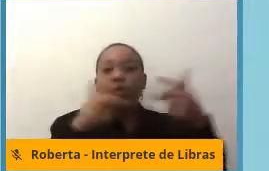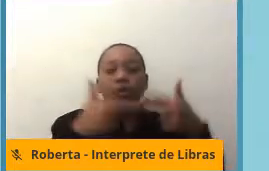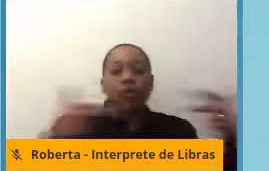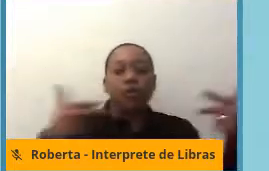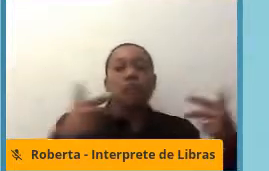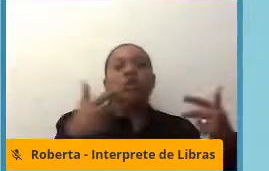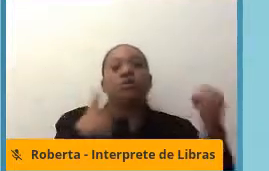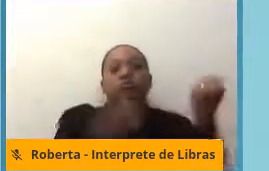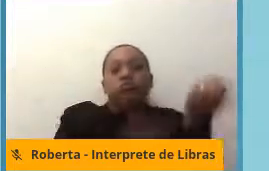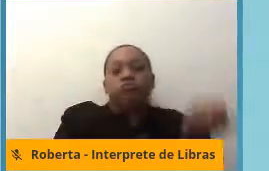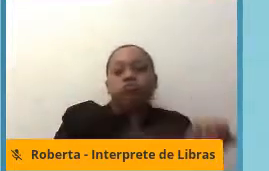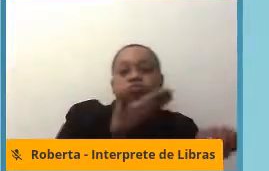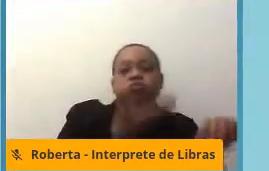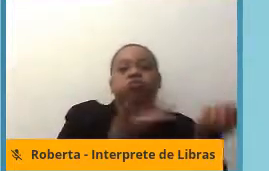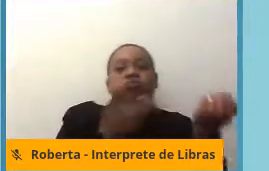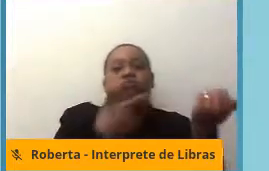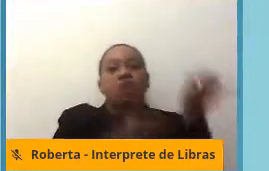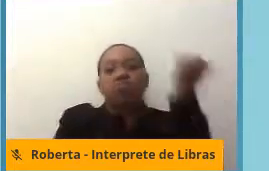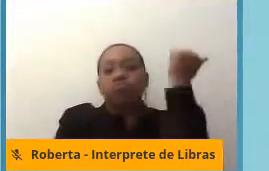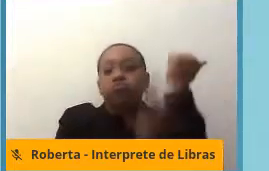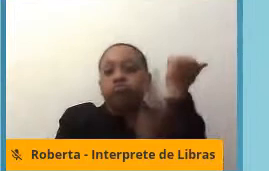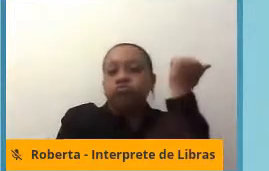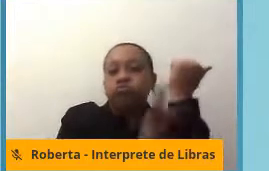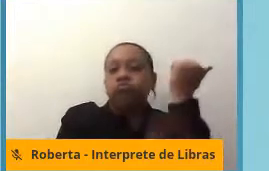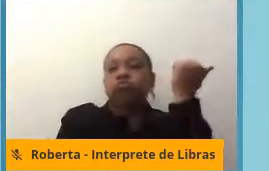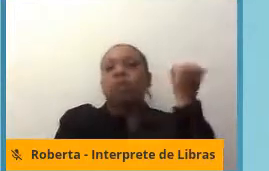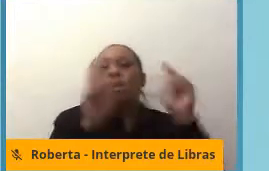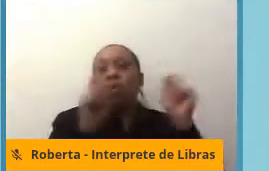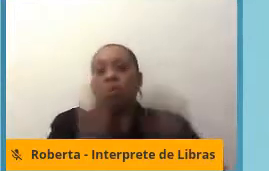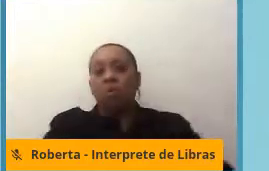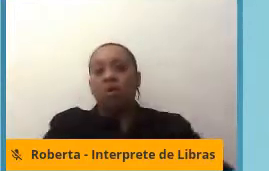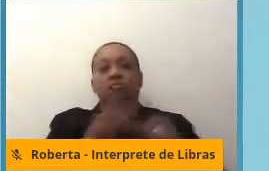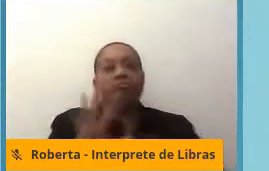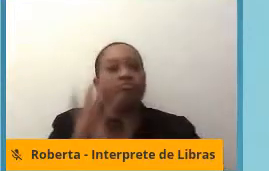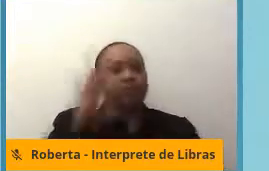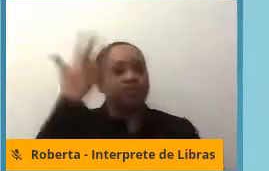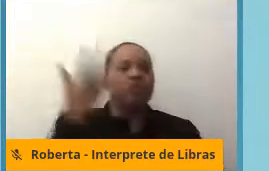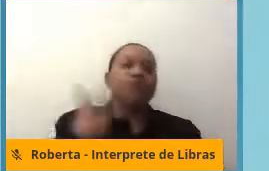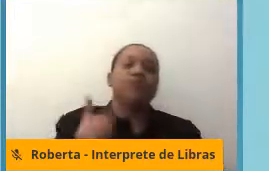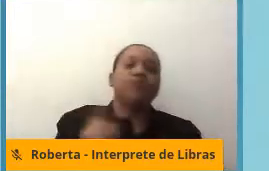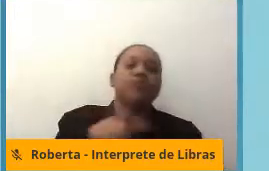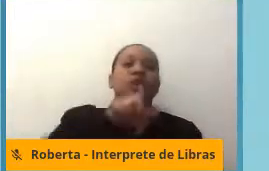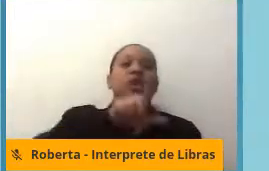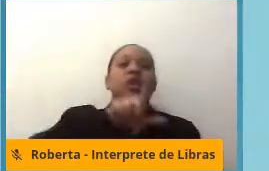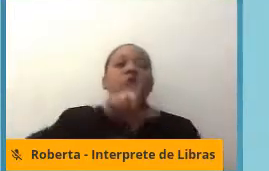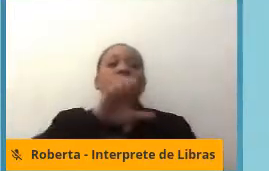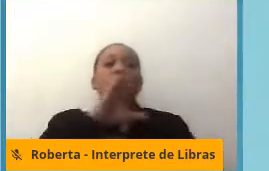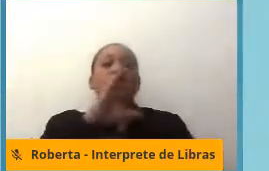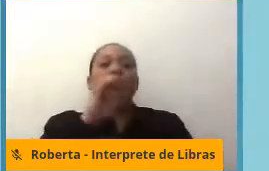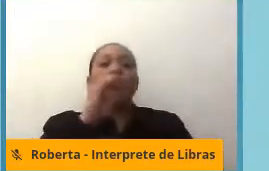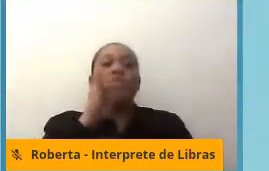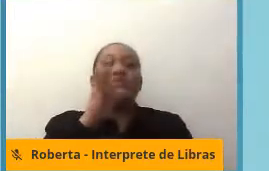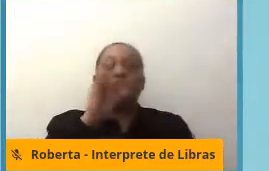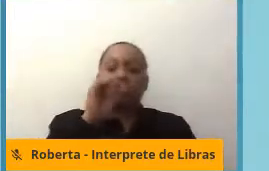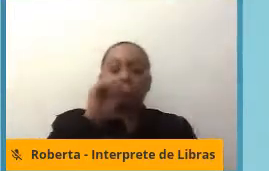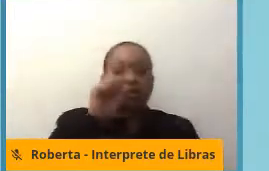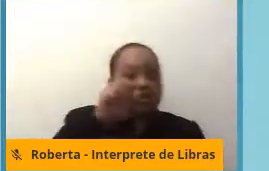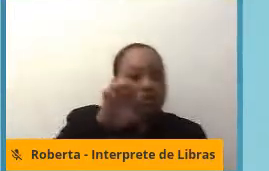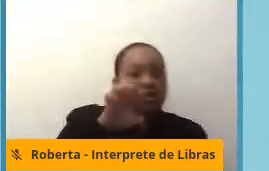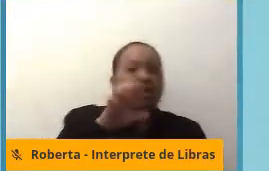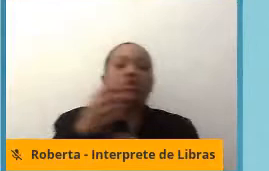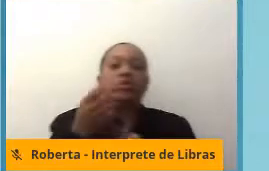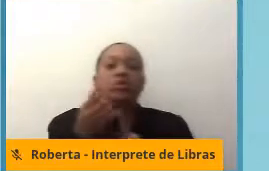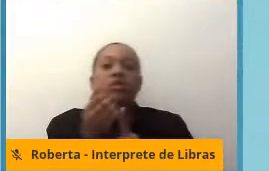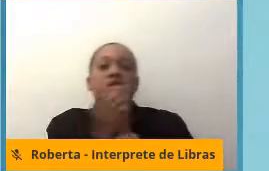E, de repente, vem leucocitose, aumentos de leucócitos, com desvio à esquerda, que é justamente sinais de que tem